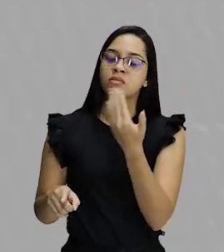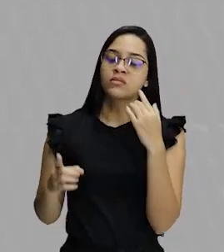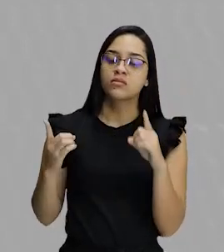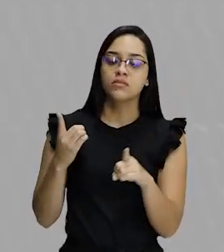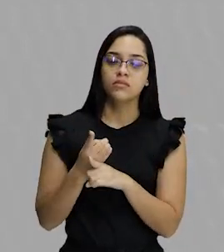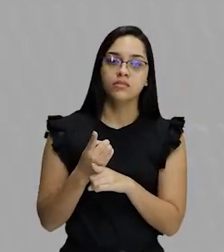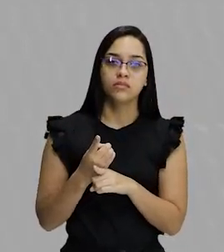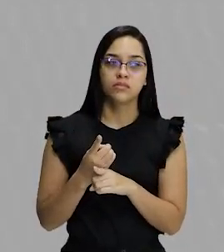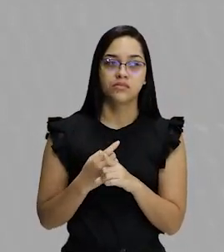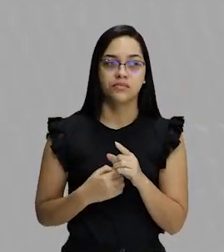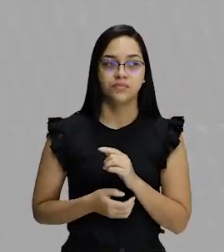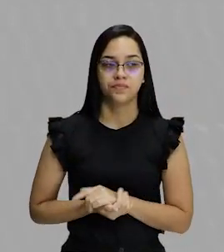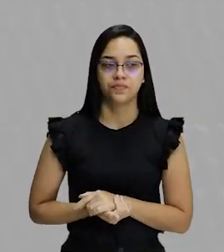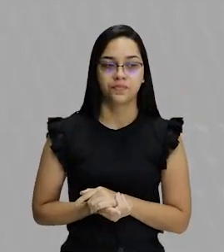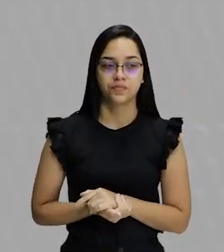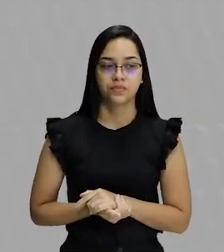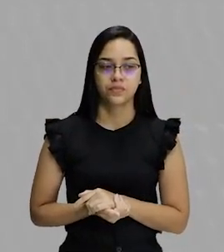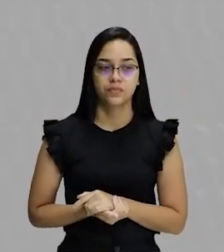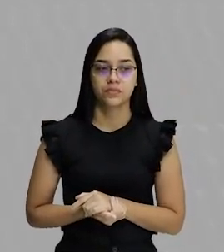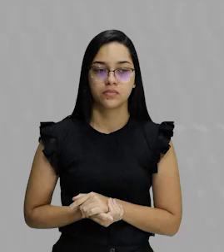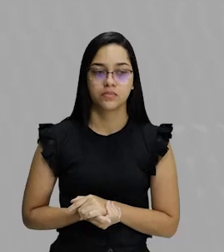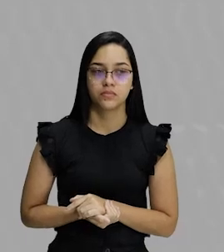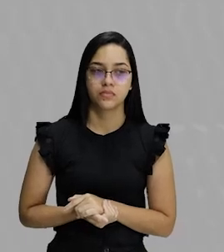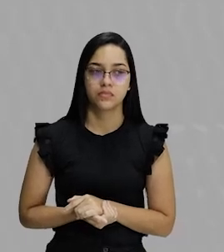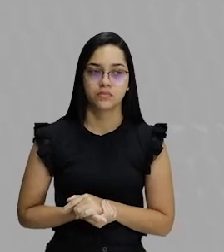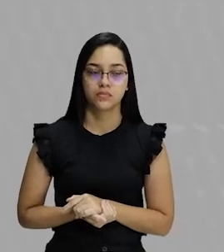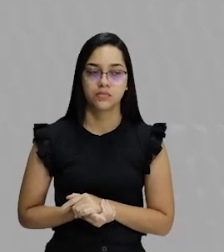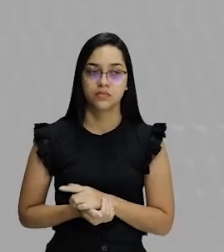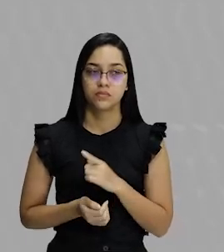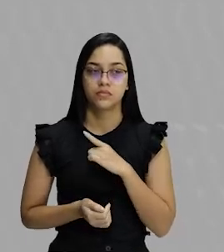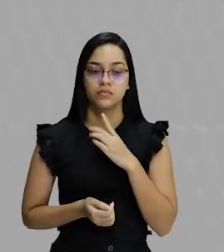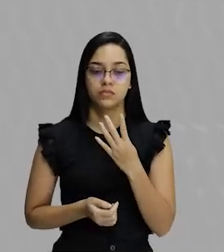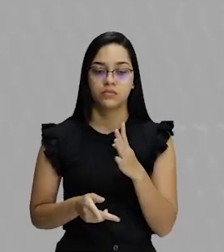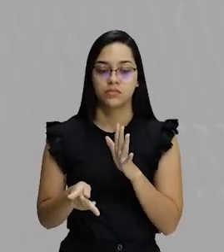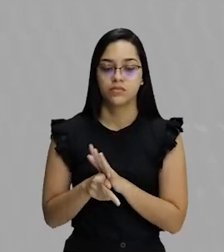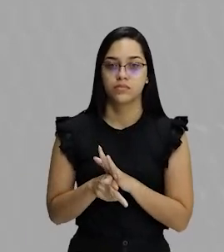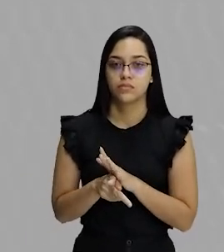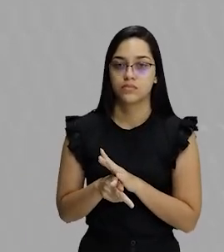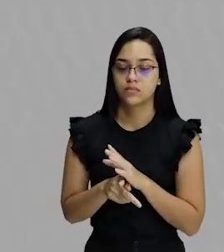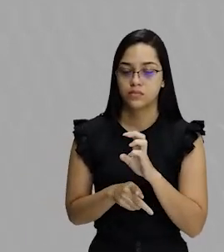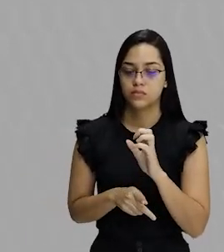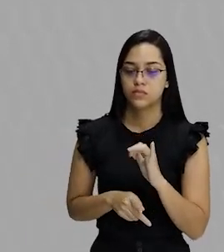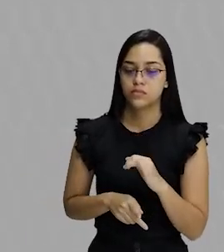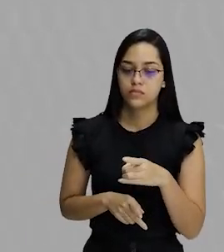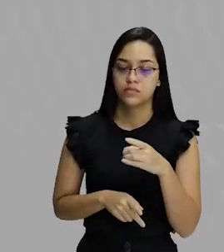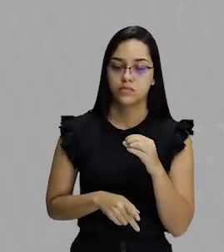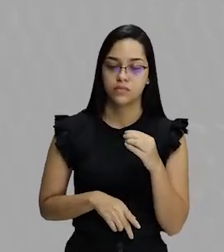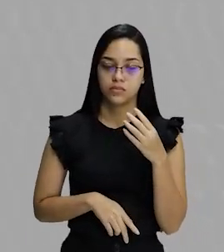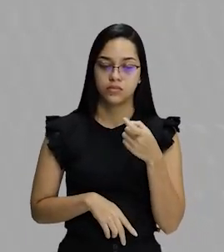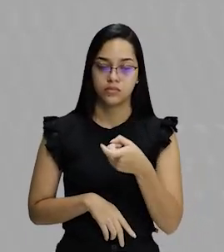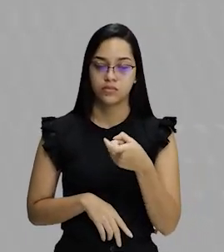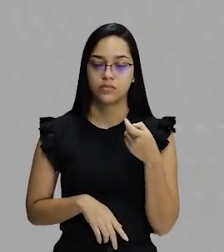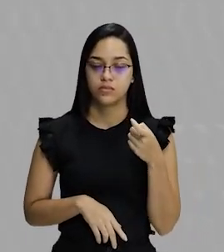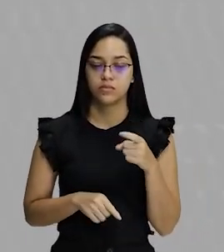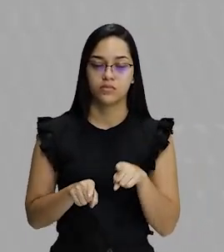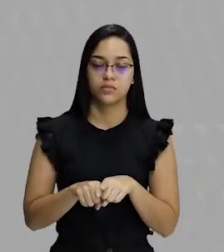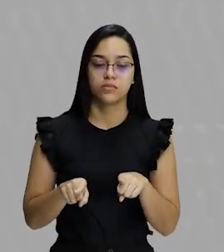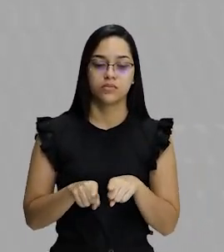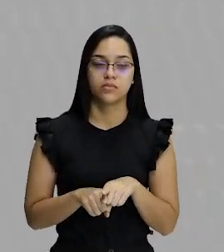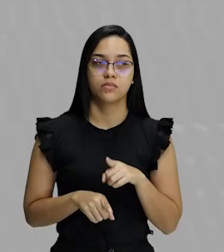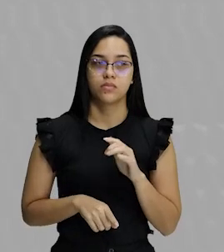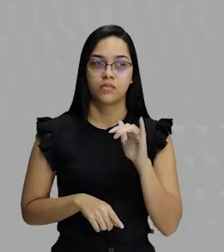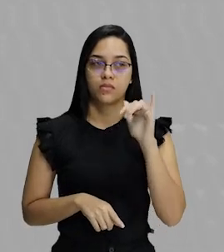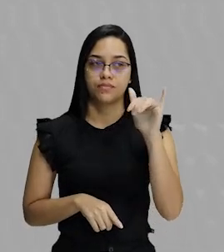aqui o ponto A de coordenada 4, 2. Esse 4 aqui é do eixo X e esse 2 aqui é do